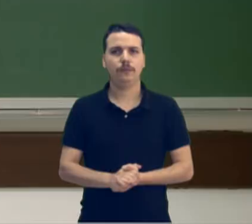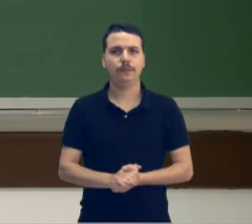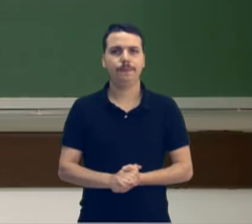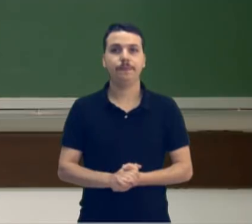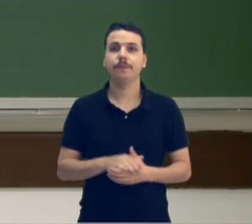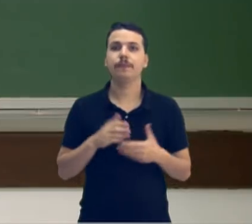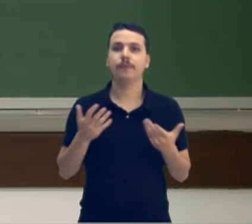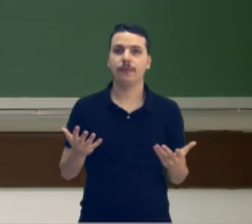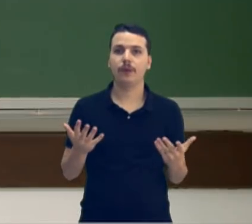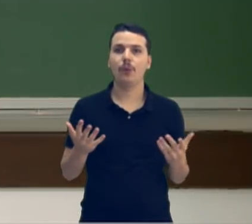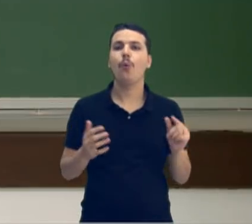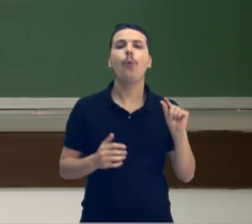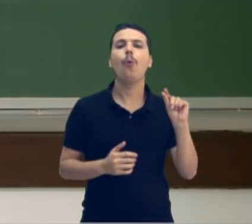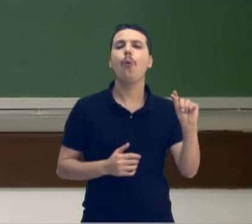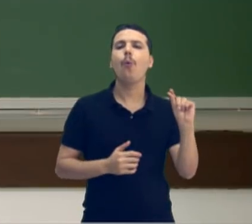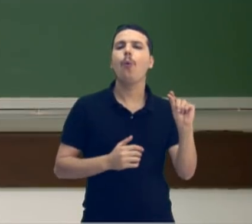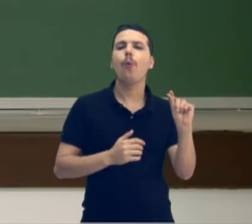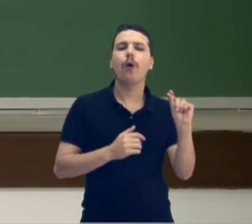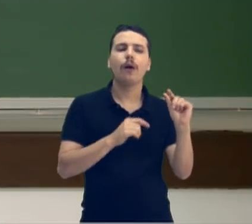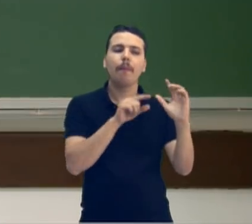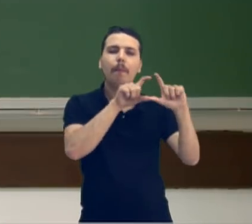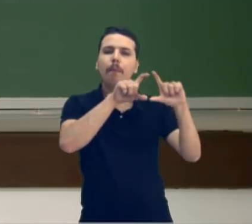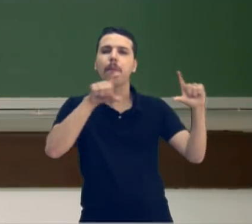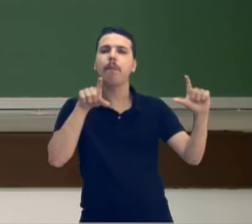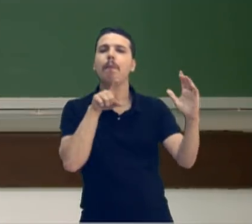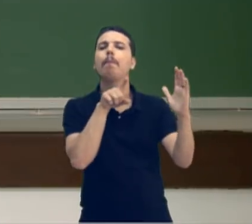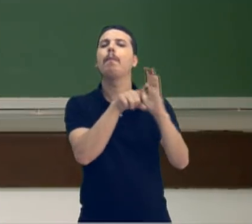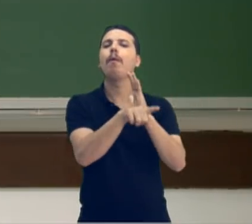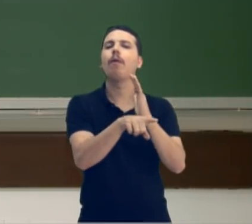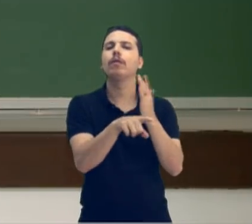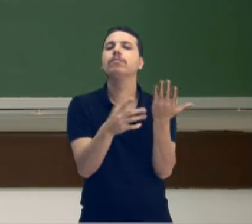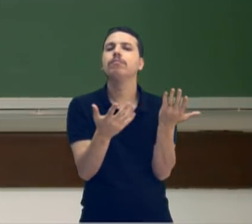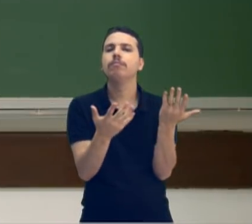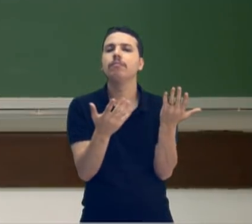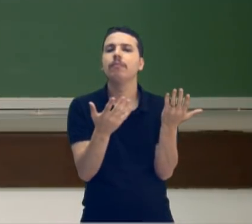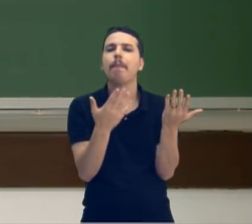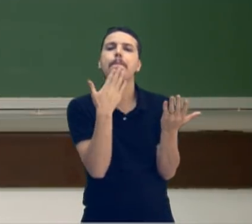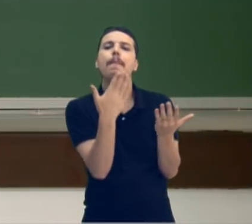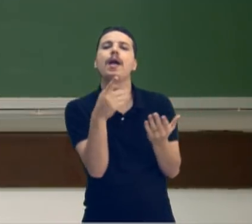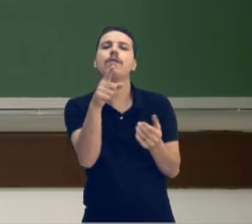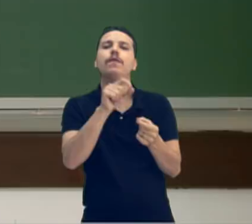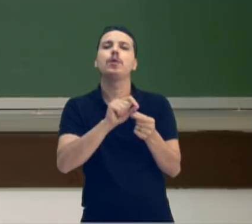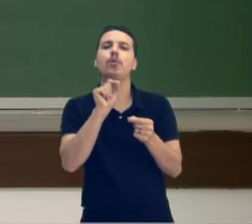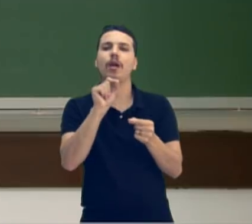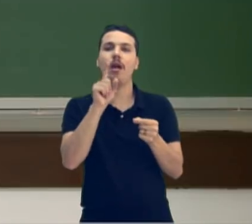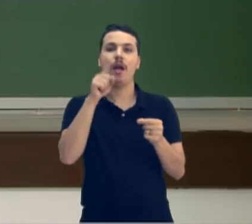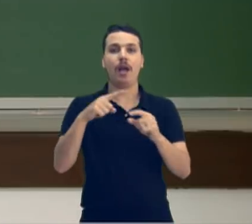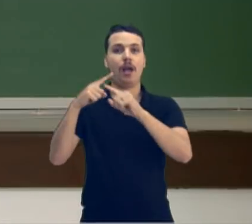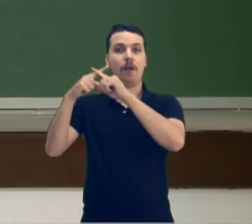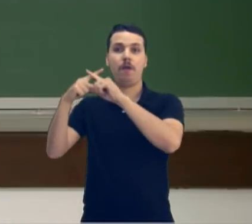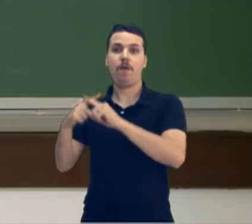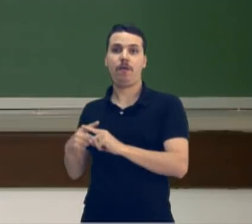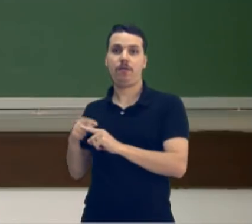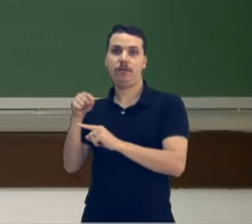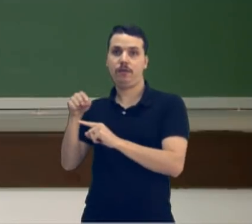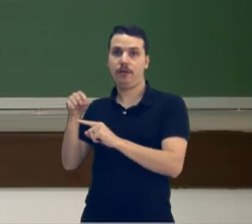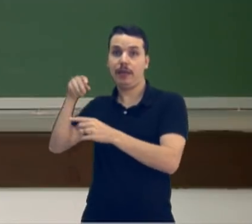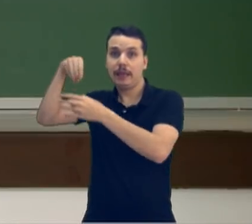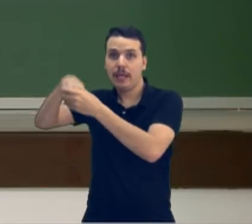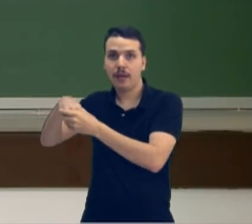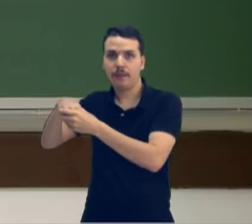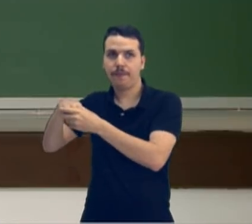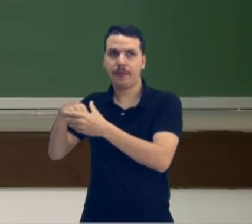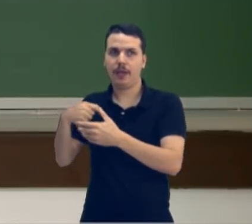E aí, o que o exercício está pedindo? Os múltiplos, né? Então, a gente vai pensar, múltiplo é tabuada. Então, eu vou desenvolver